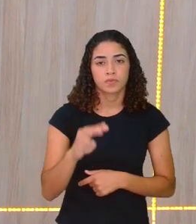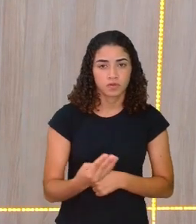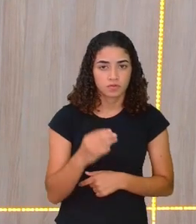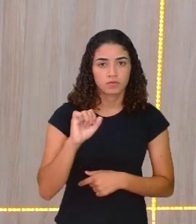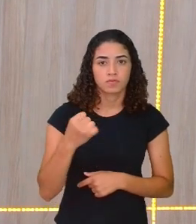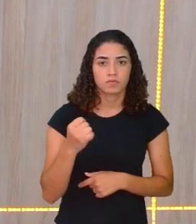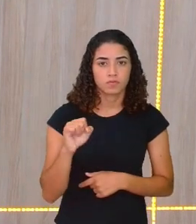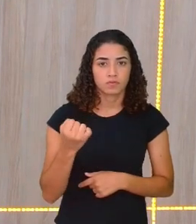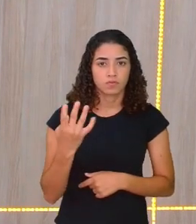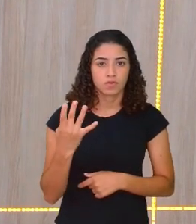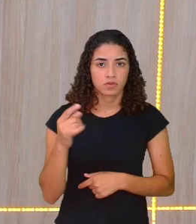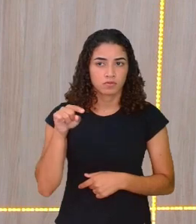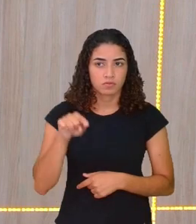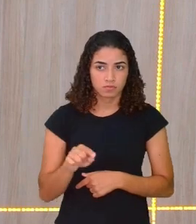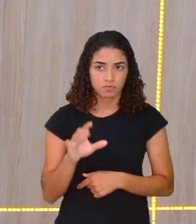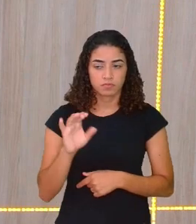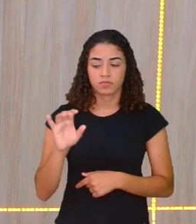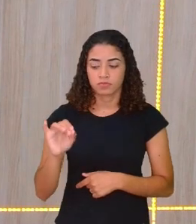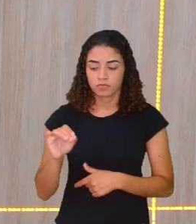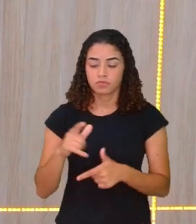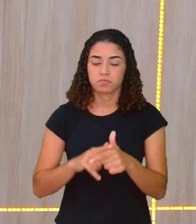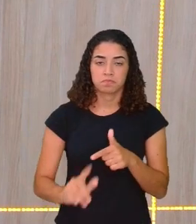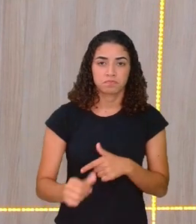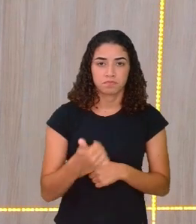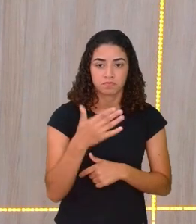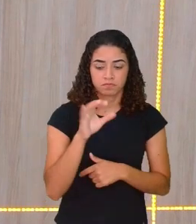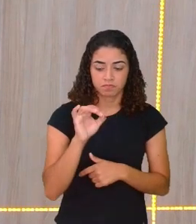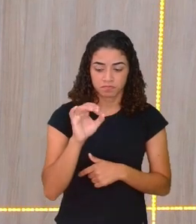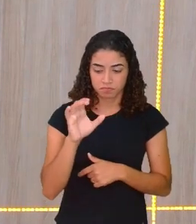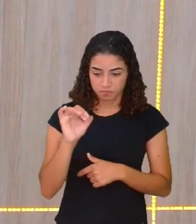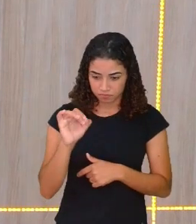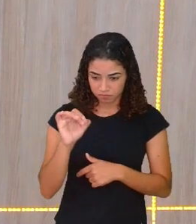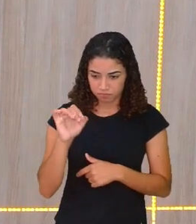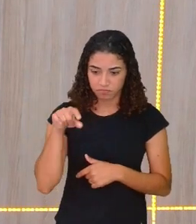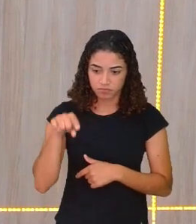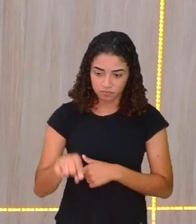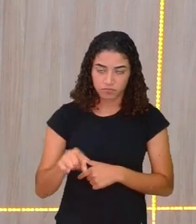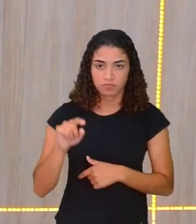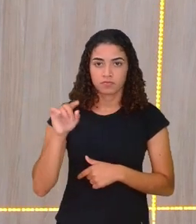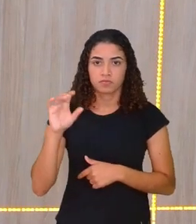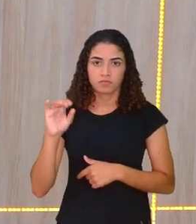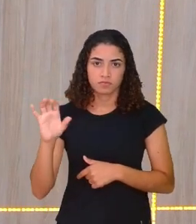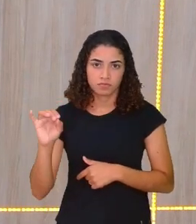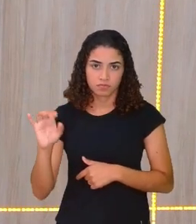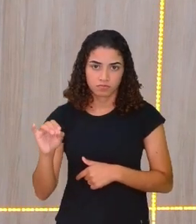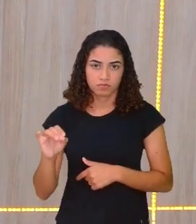1.884.000 por 100.000. Vamos obter quanto?